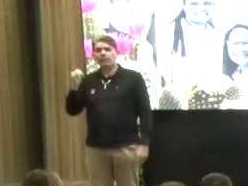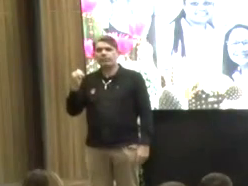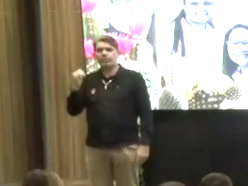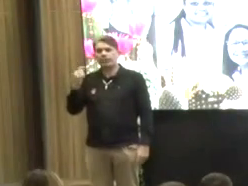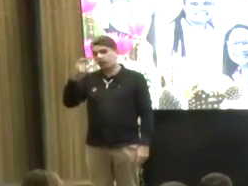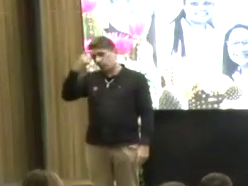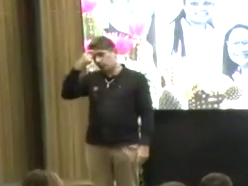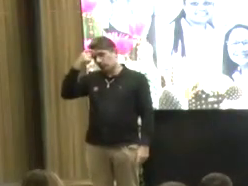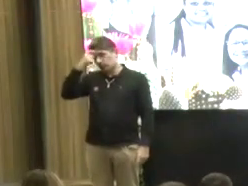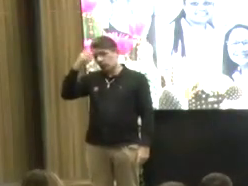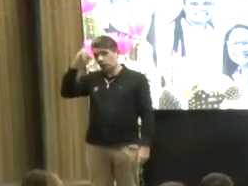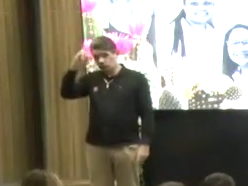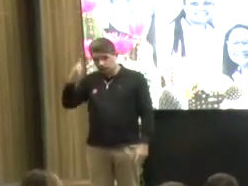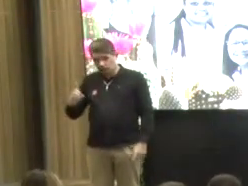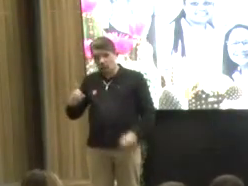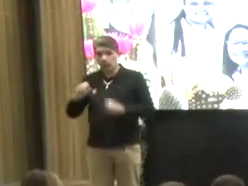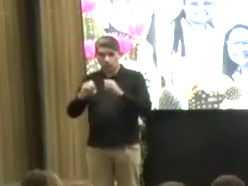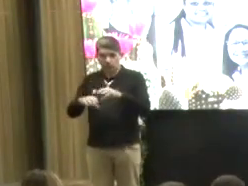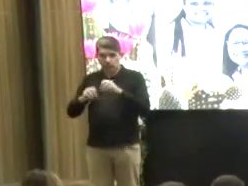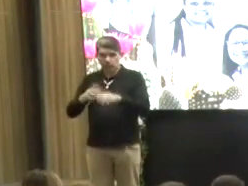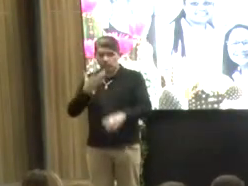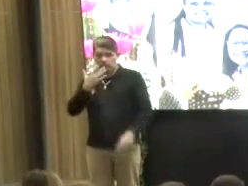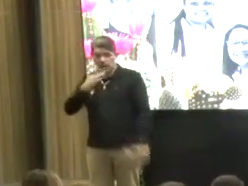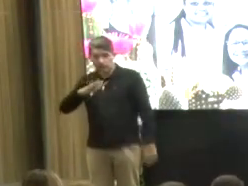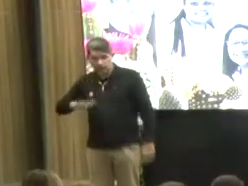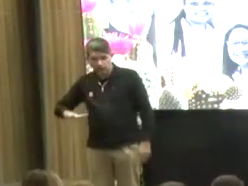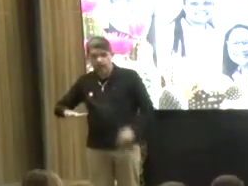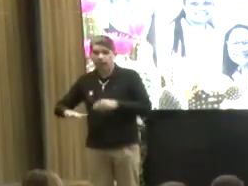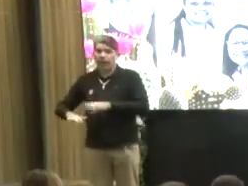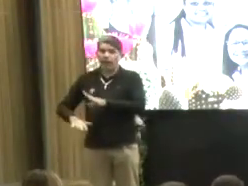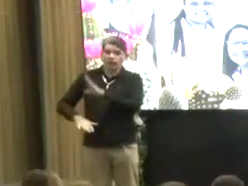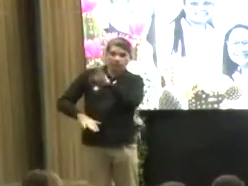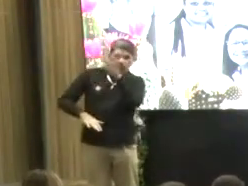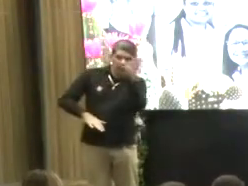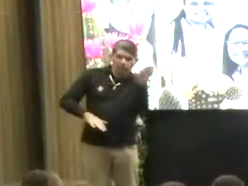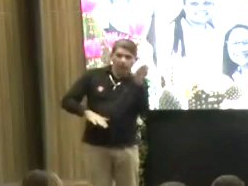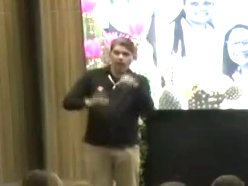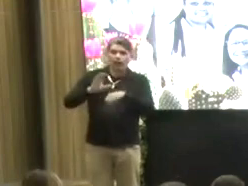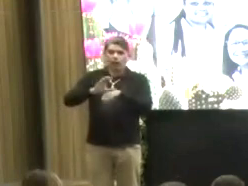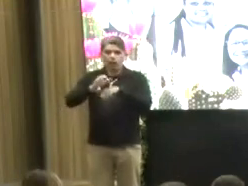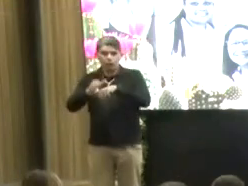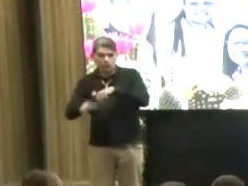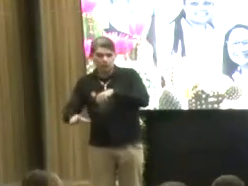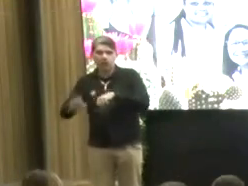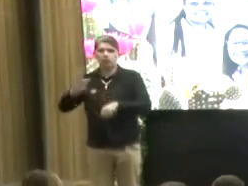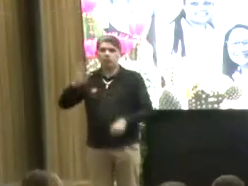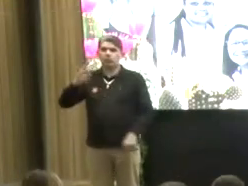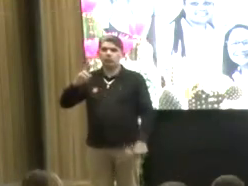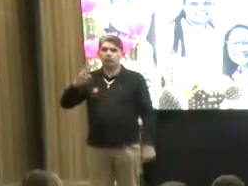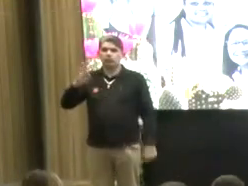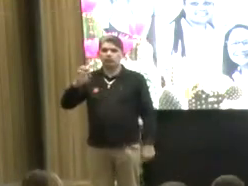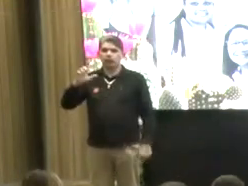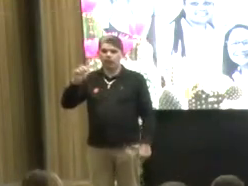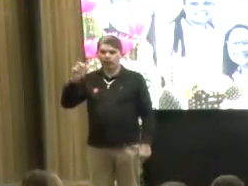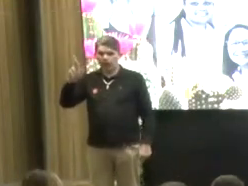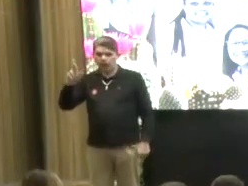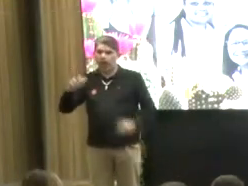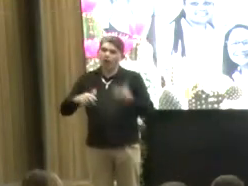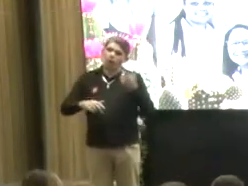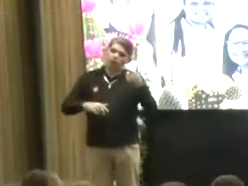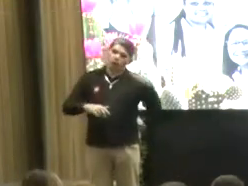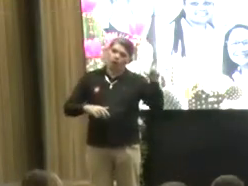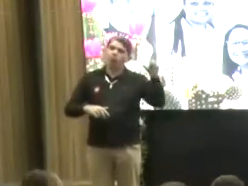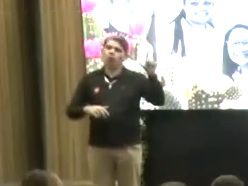na infância, que vai ao Conselho Tutelar, à Defensoria Pública, reivindicar o direito